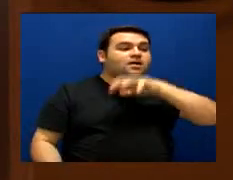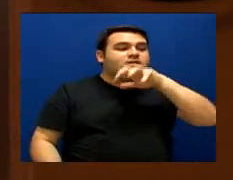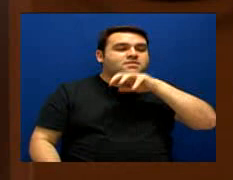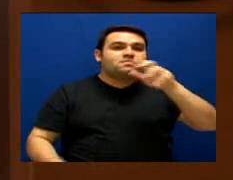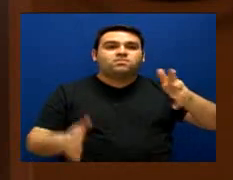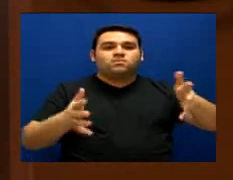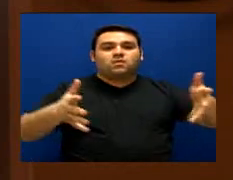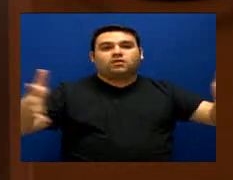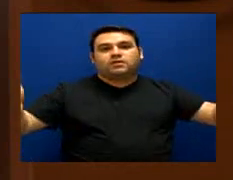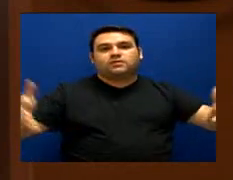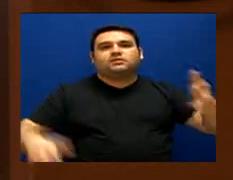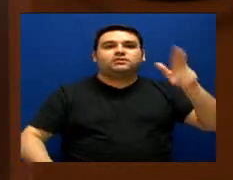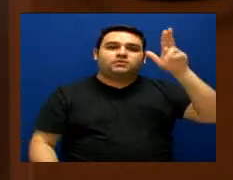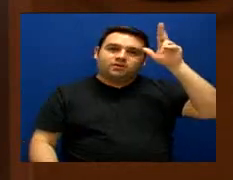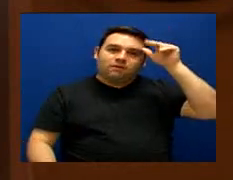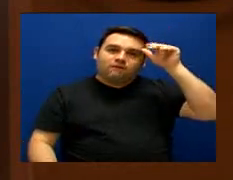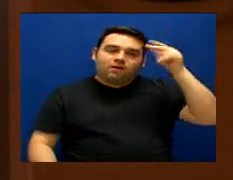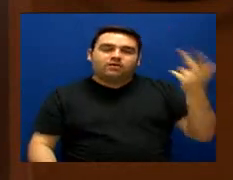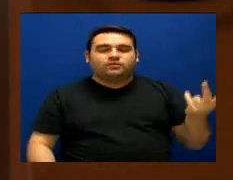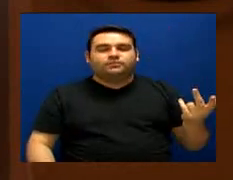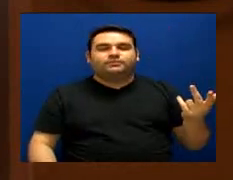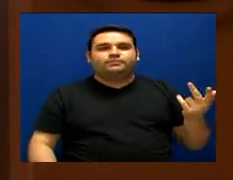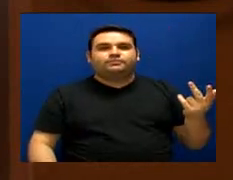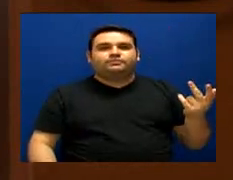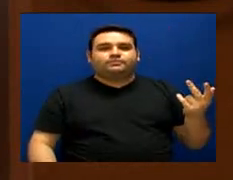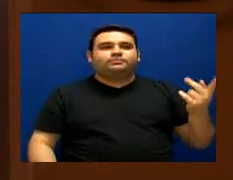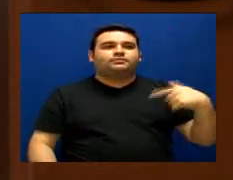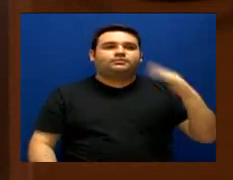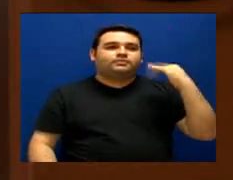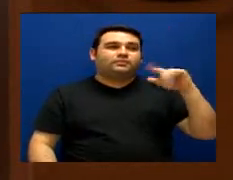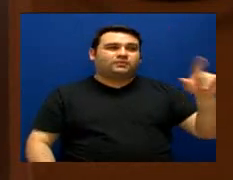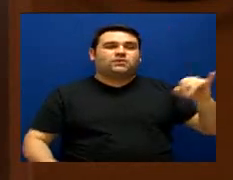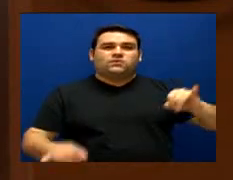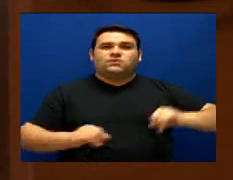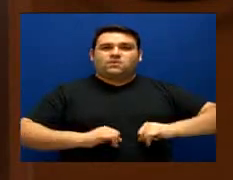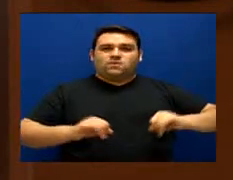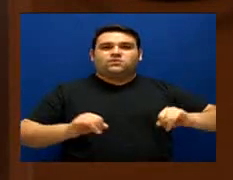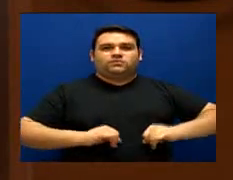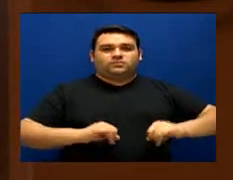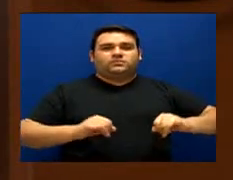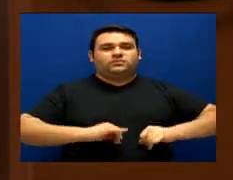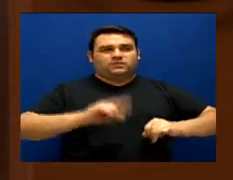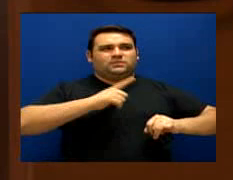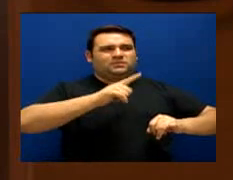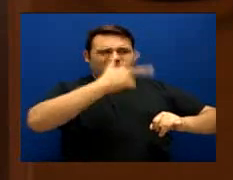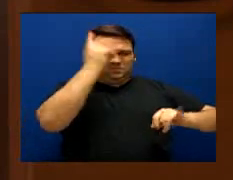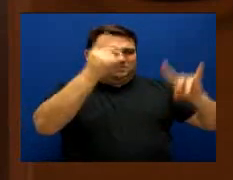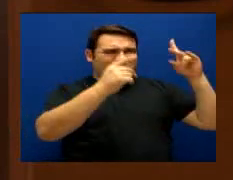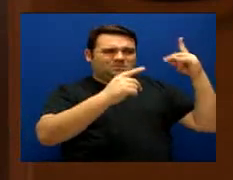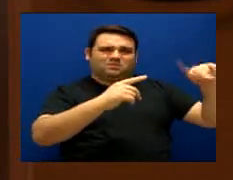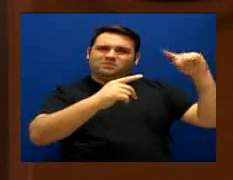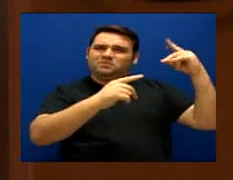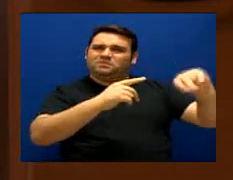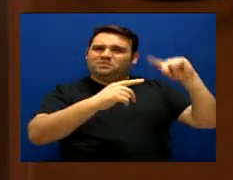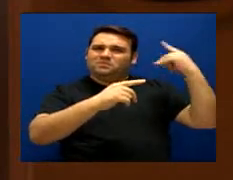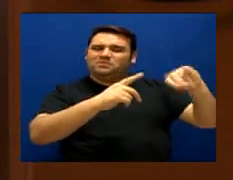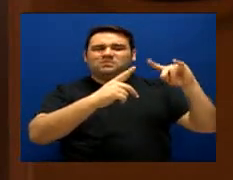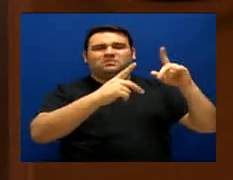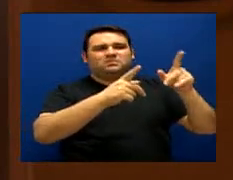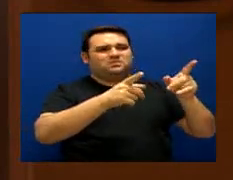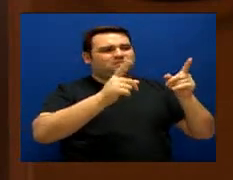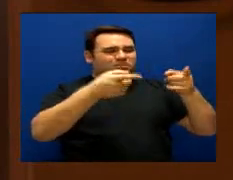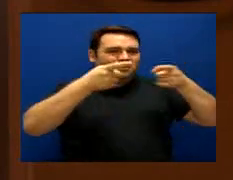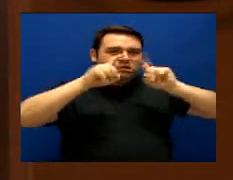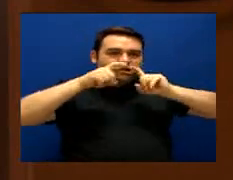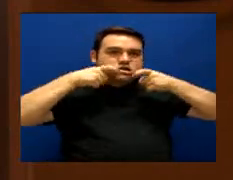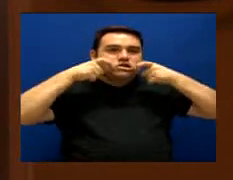de grande porte, né? Dos cavalos. A gente sabe que eles sofrem muito maus tratos. E,